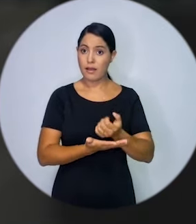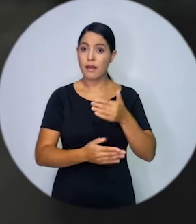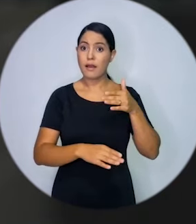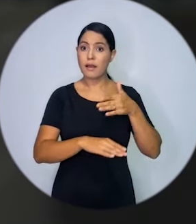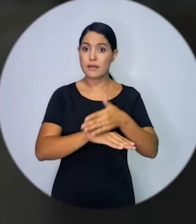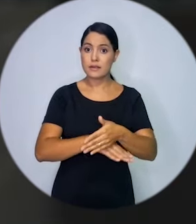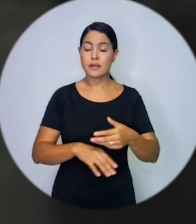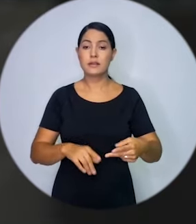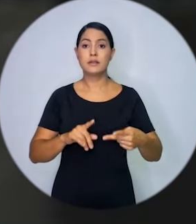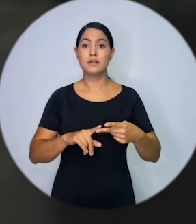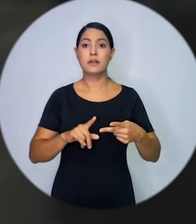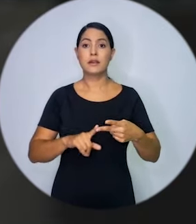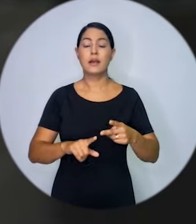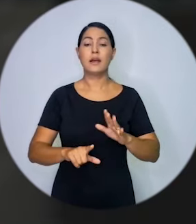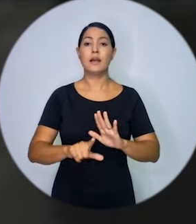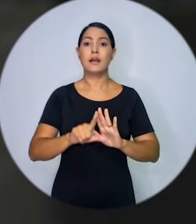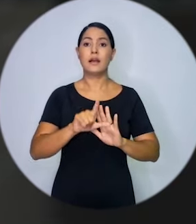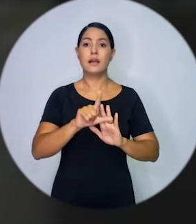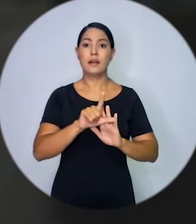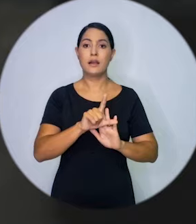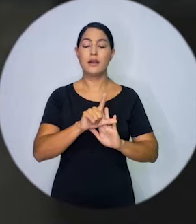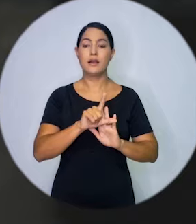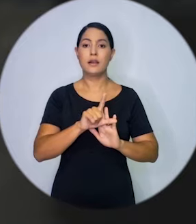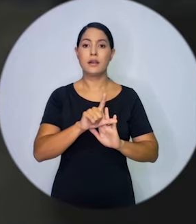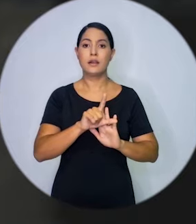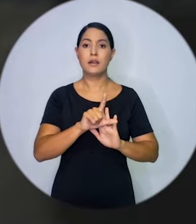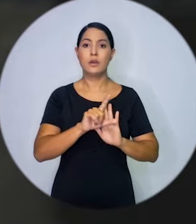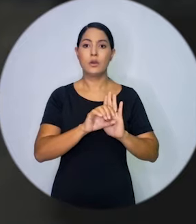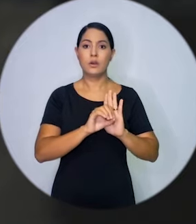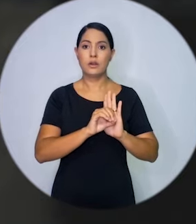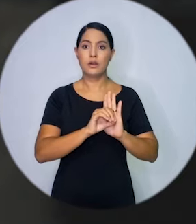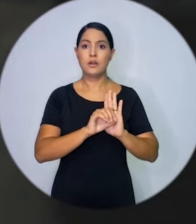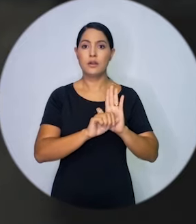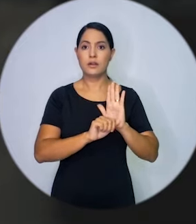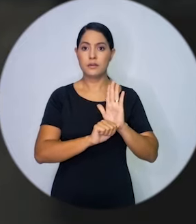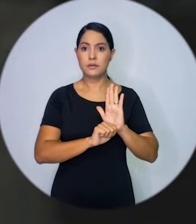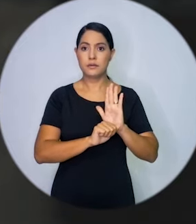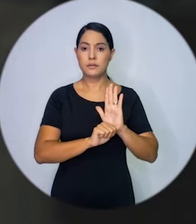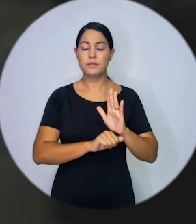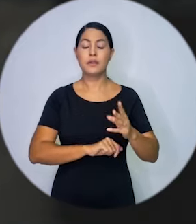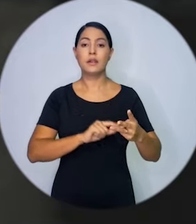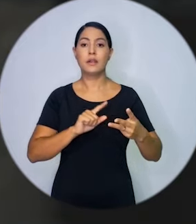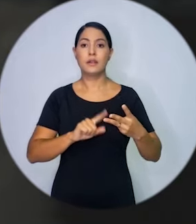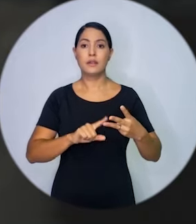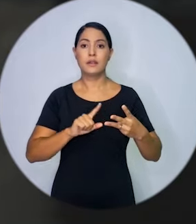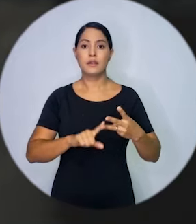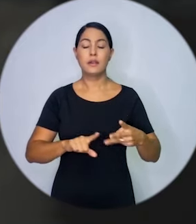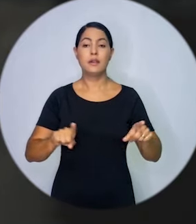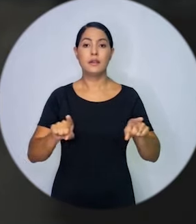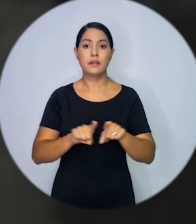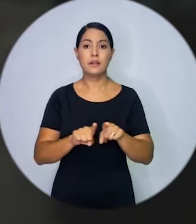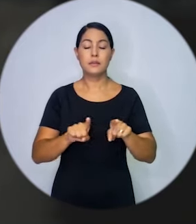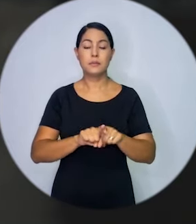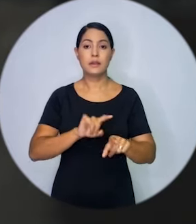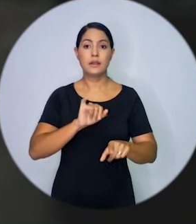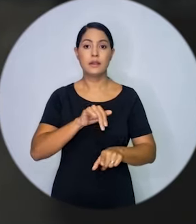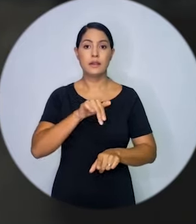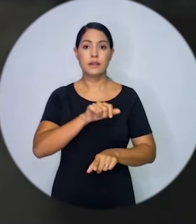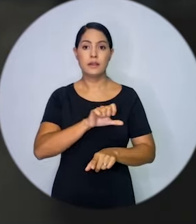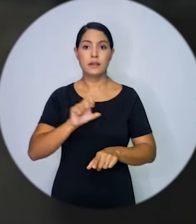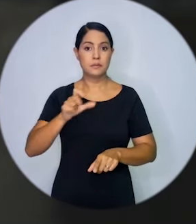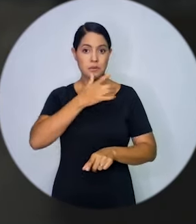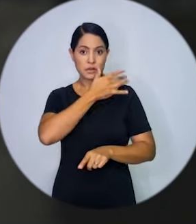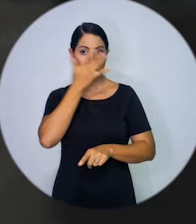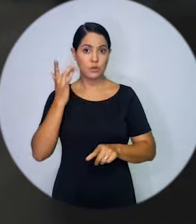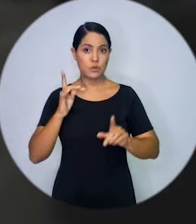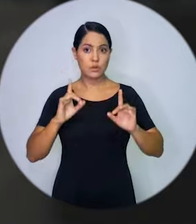lei orgânica da assistência social e os benefícios do INSS para pessoas com transtorno do espectro autista. Esses